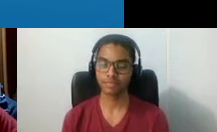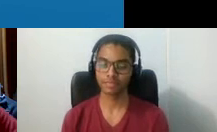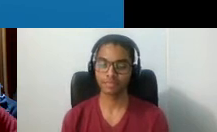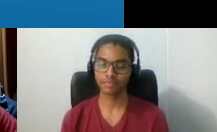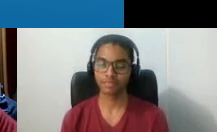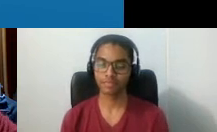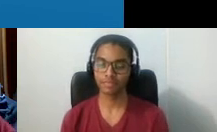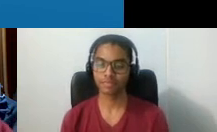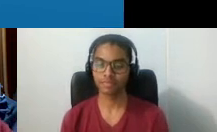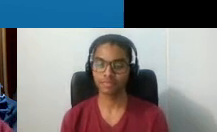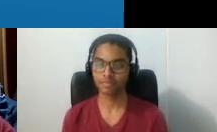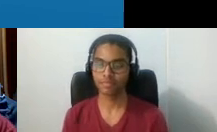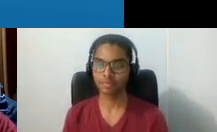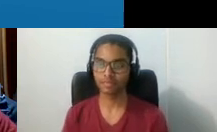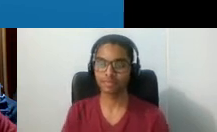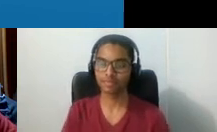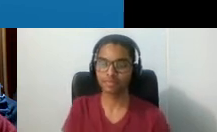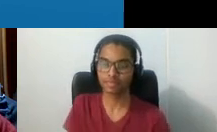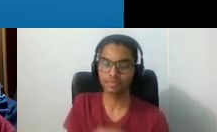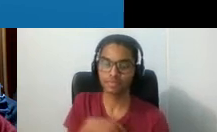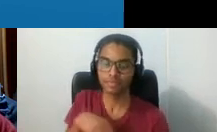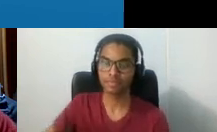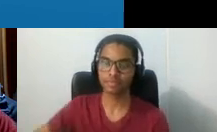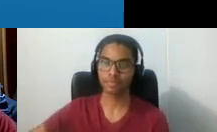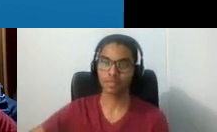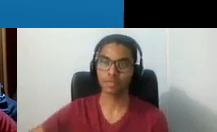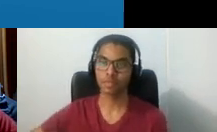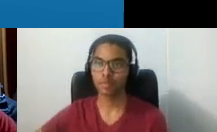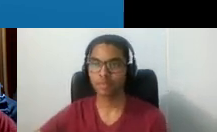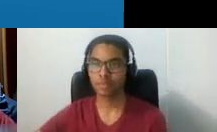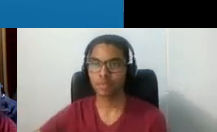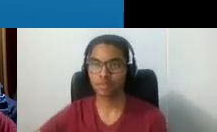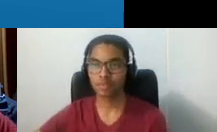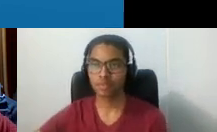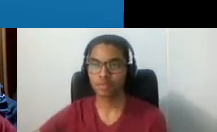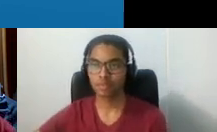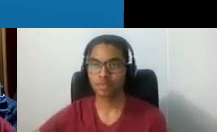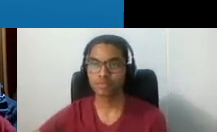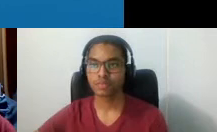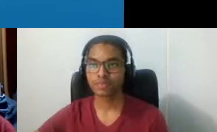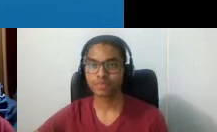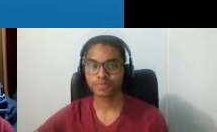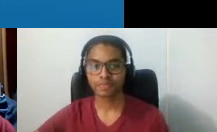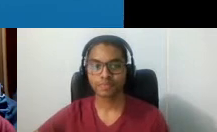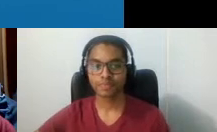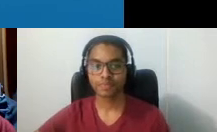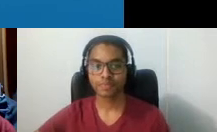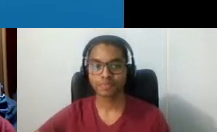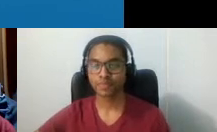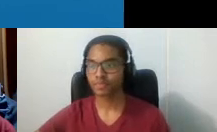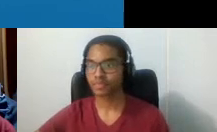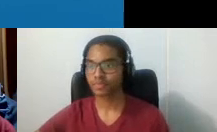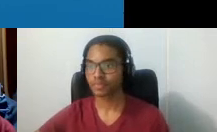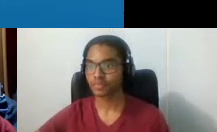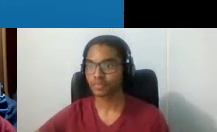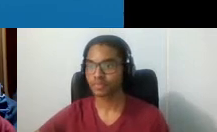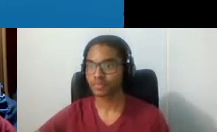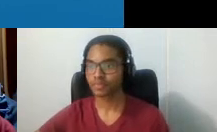vou falar logo em seguida, deve dar tempo ainda. Então, propriedades mecânicas. Semestre que vem, a gente vai